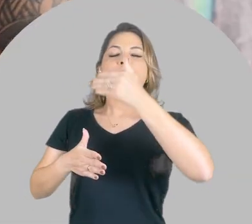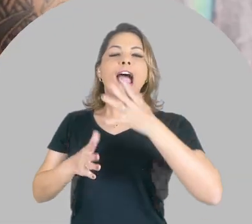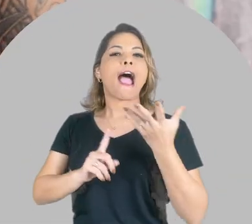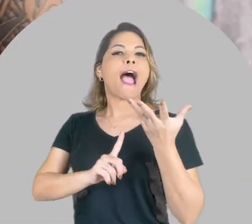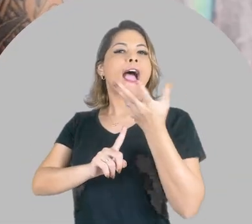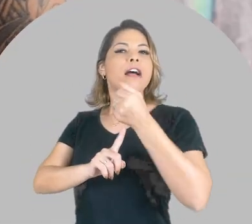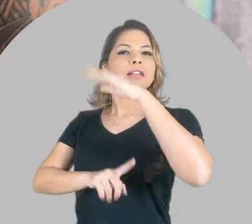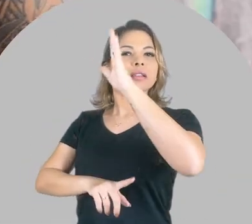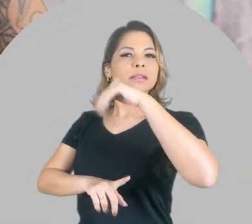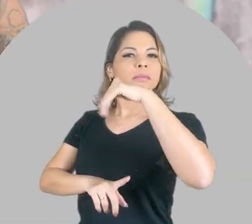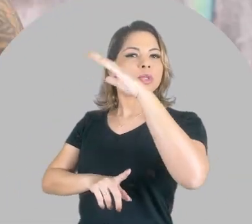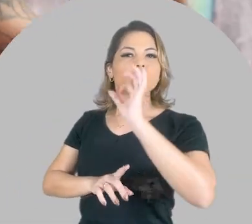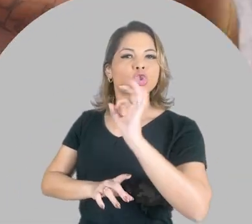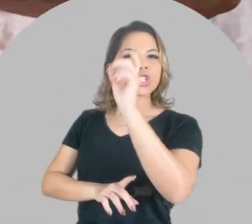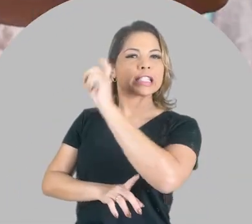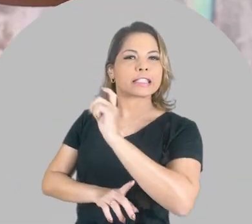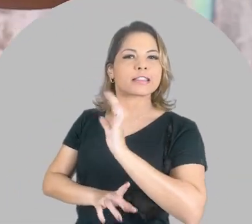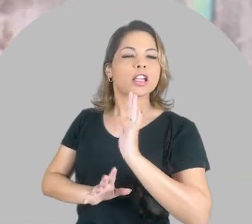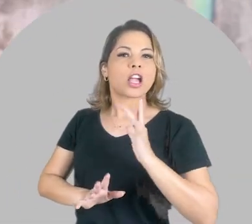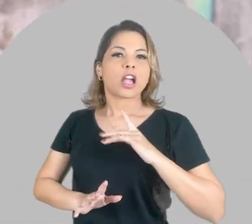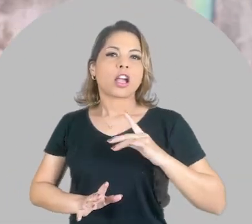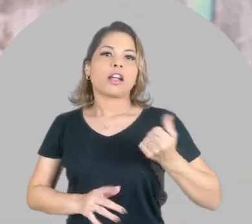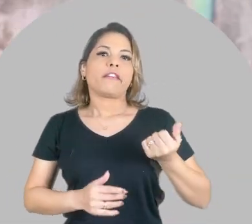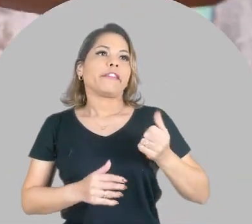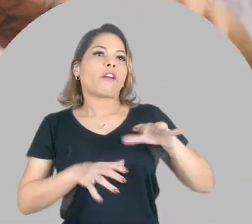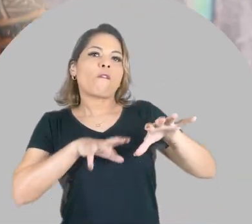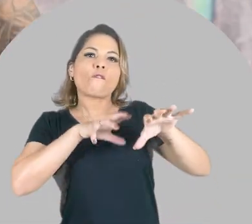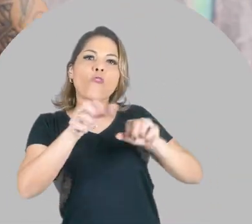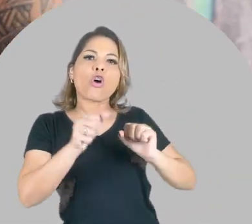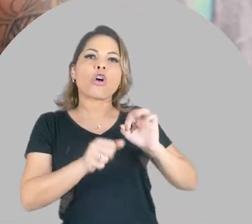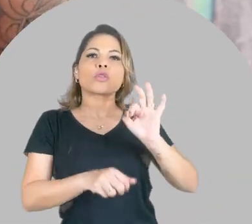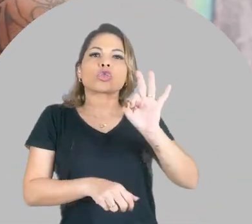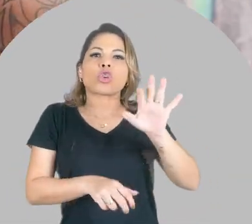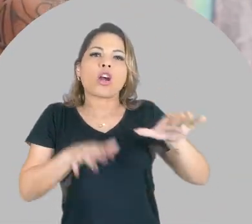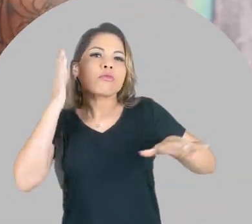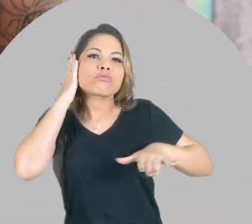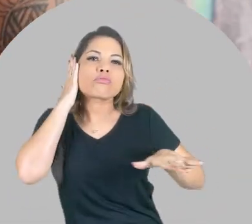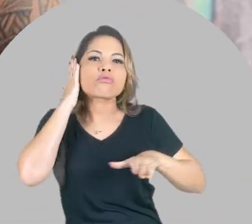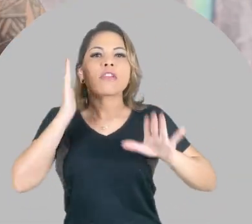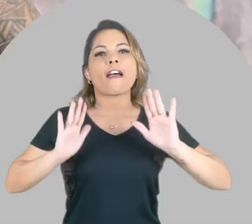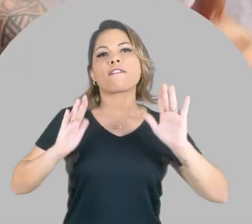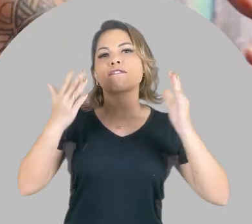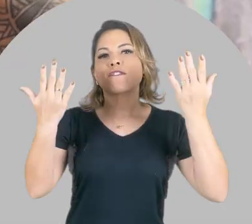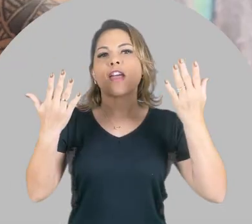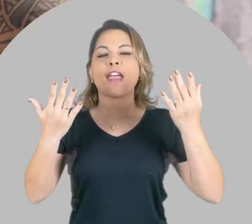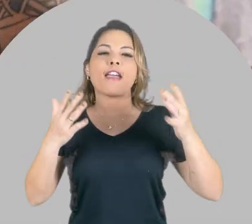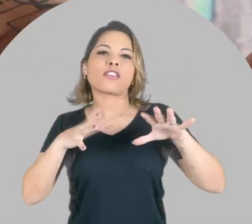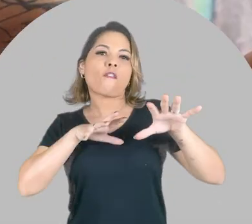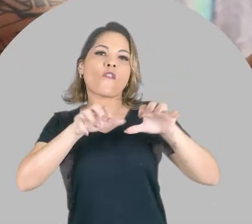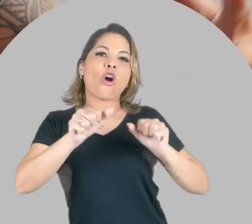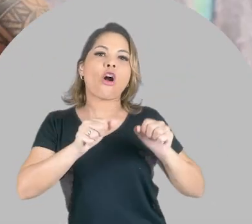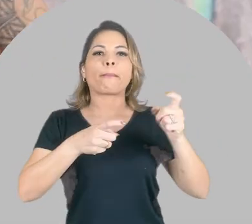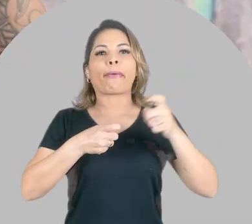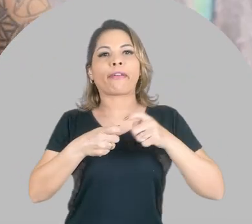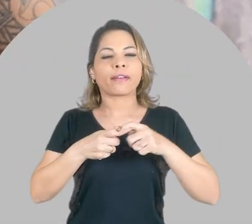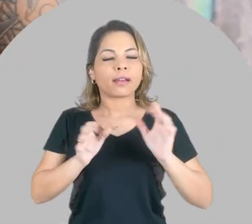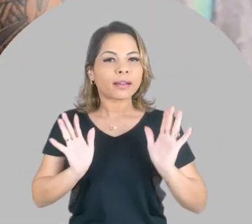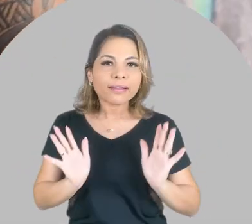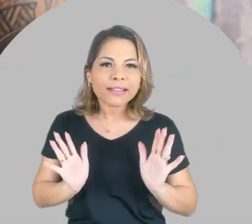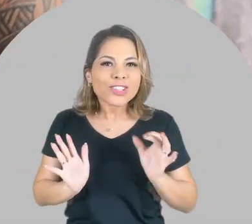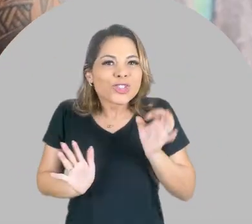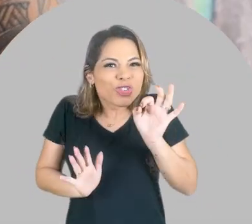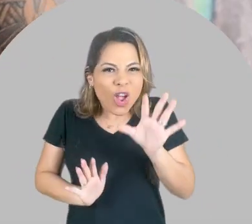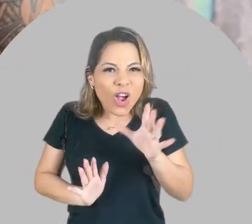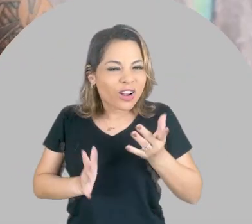nossa arte, para que os formandos não queiram levar o nosso DJ lá para a festinha deles de colação de grau de